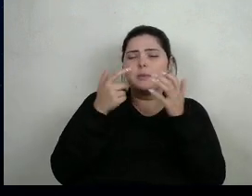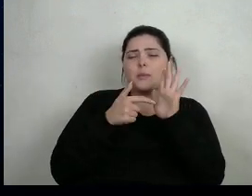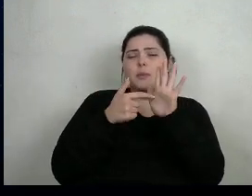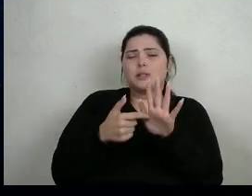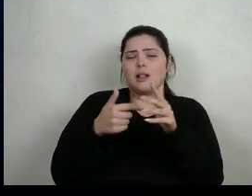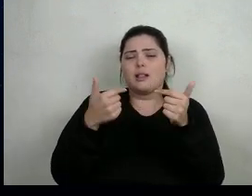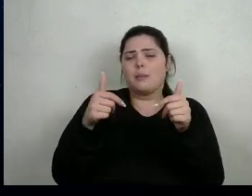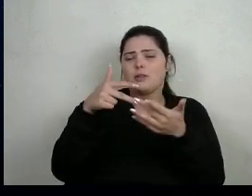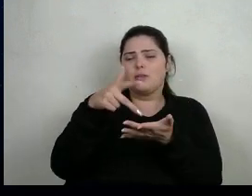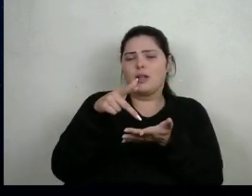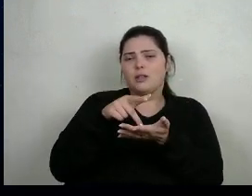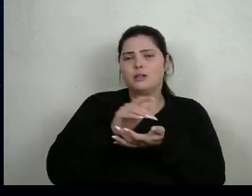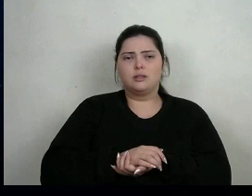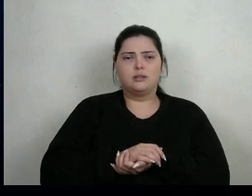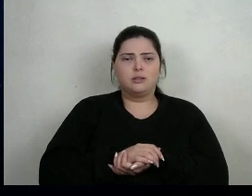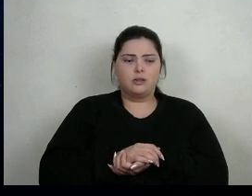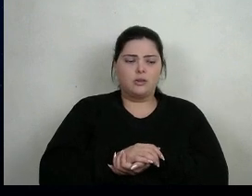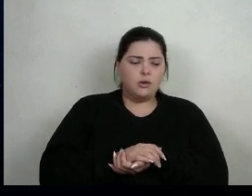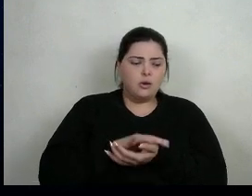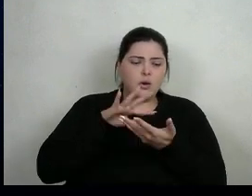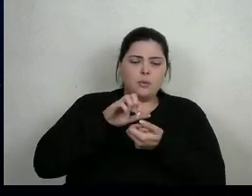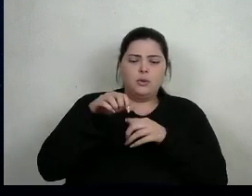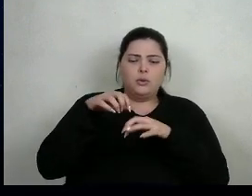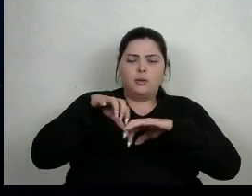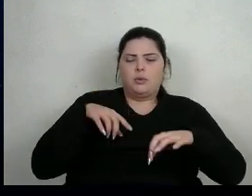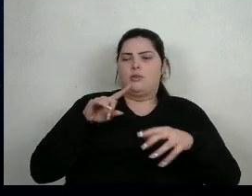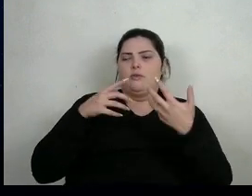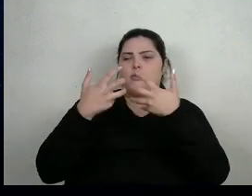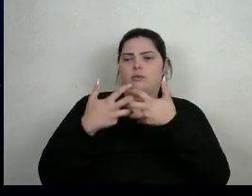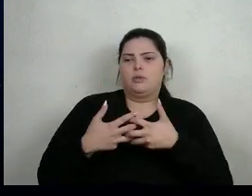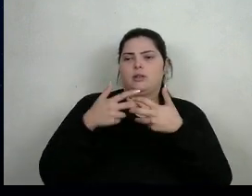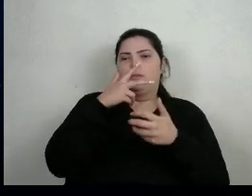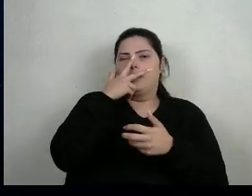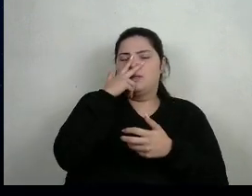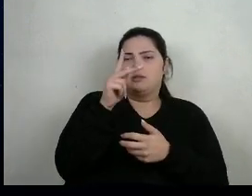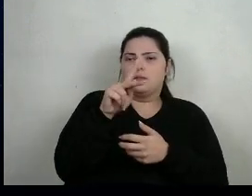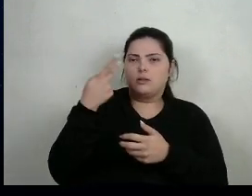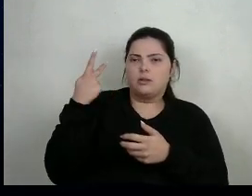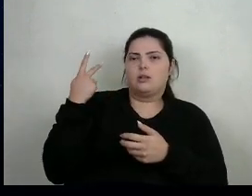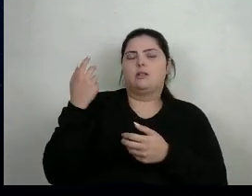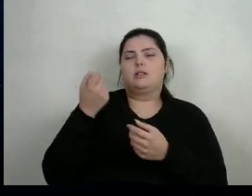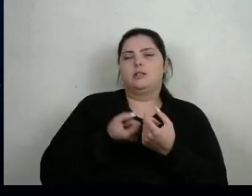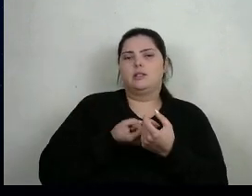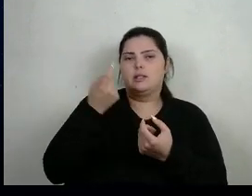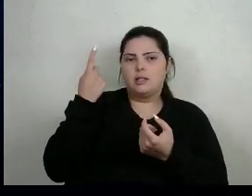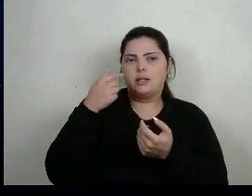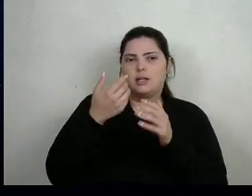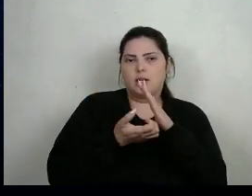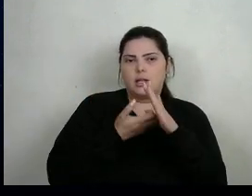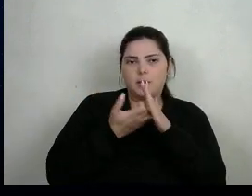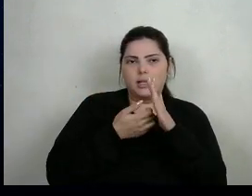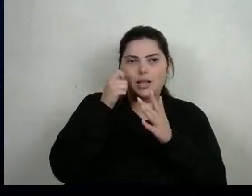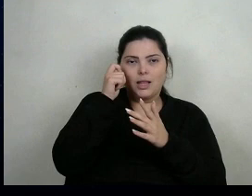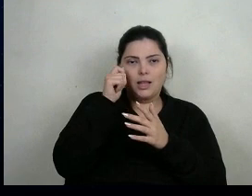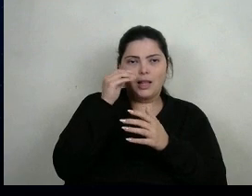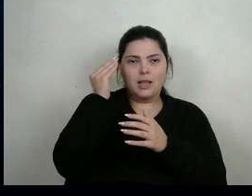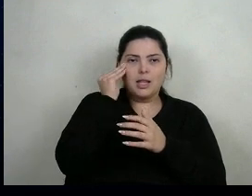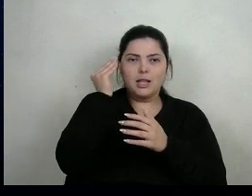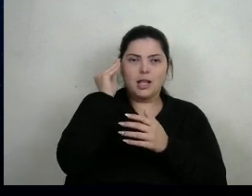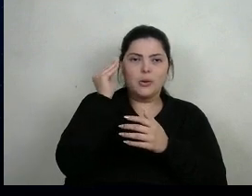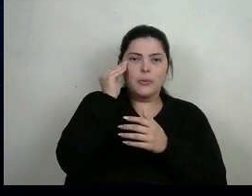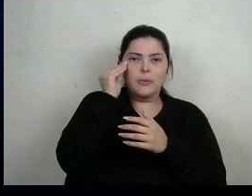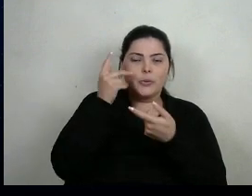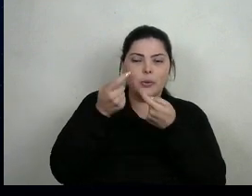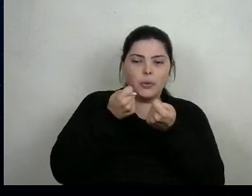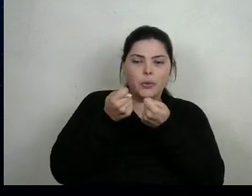remoto não funciona ainda que a gente tem ouvido ou histórias bastante bizarras de empresas que tentaram fazer soluções de monitoramento tem